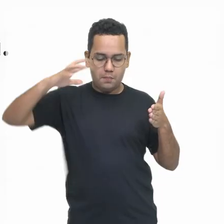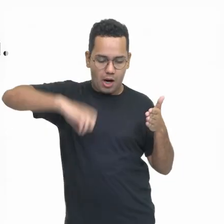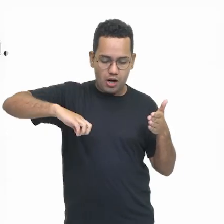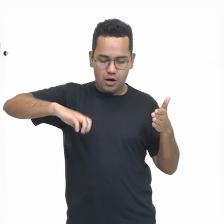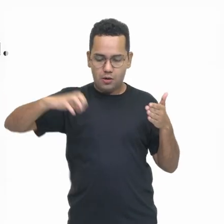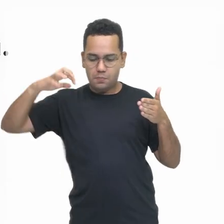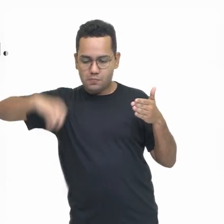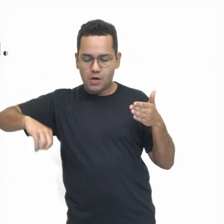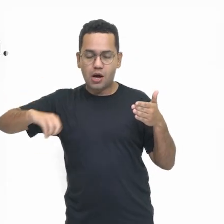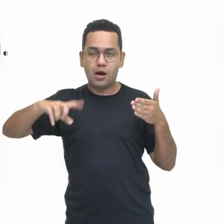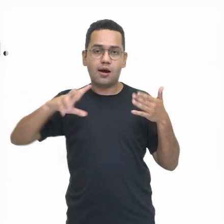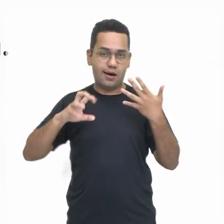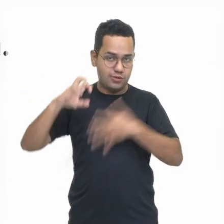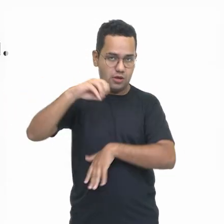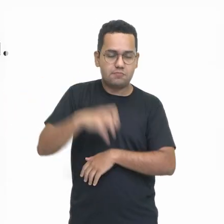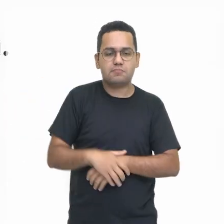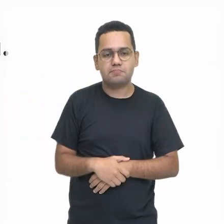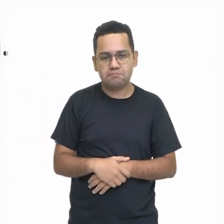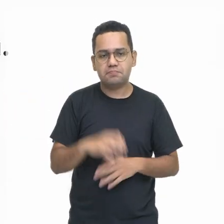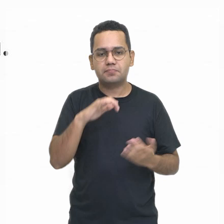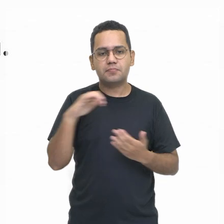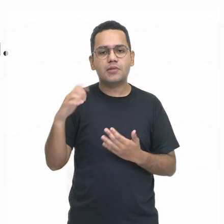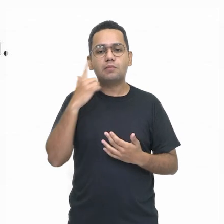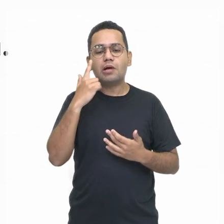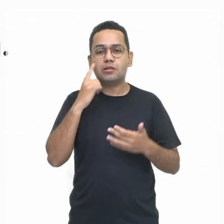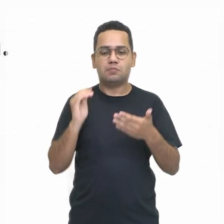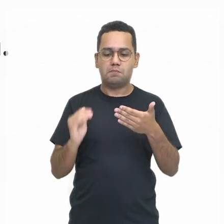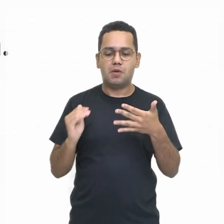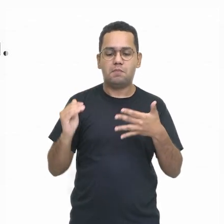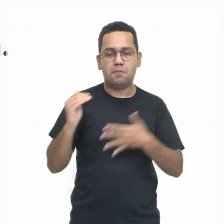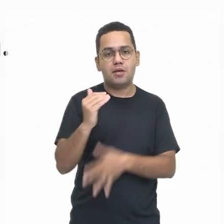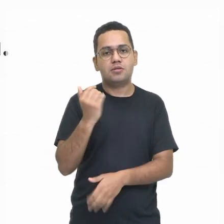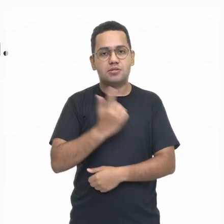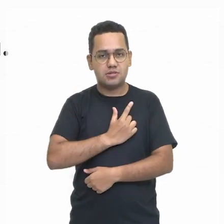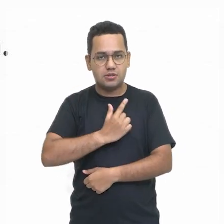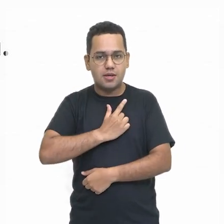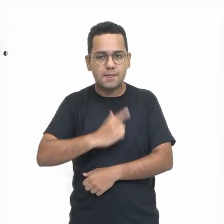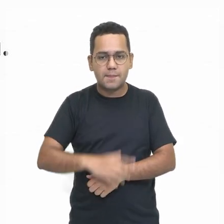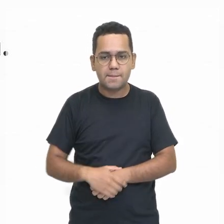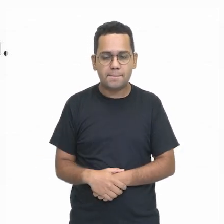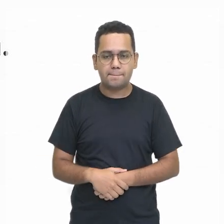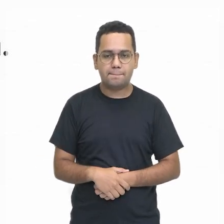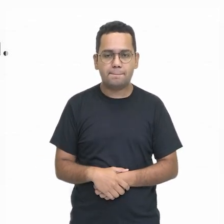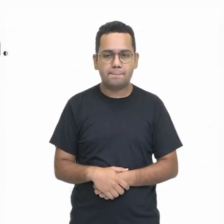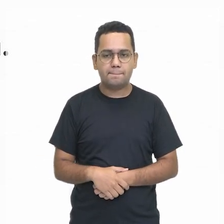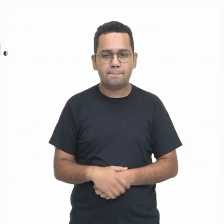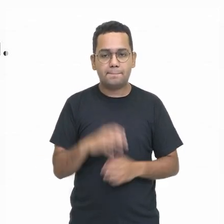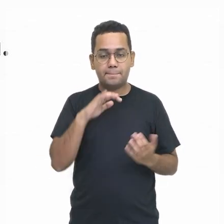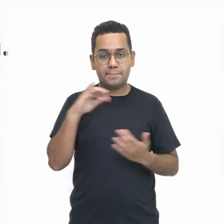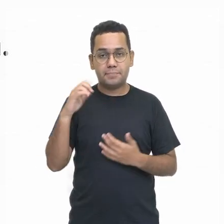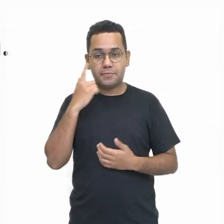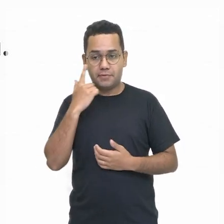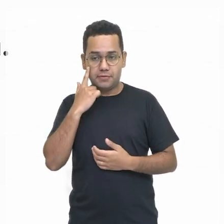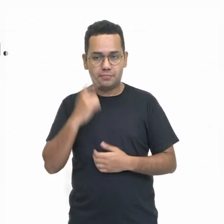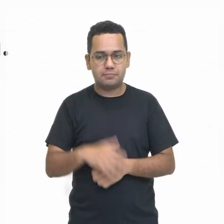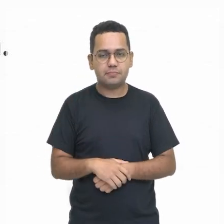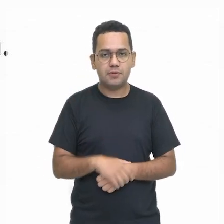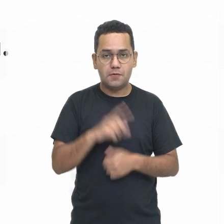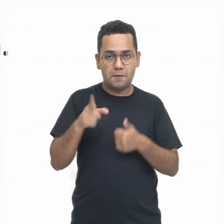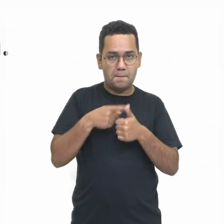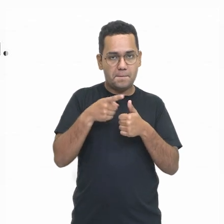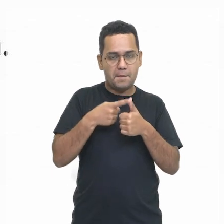ela é formada por níveis tróficos. Então, nós temos nestes níveis tróficos os seres